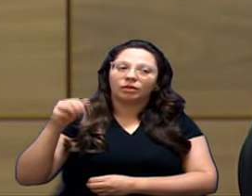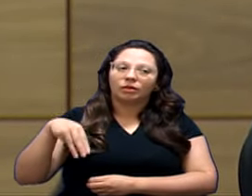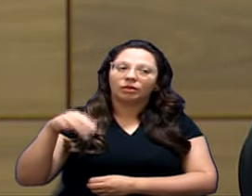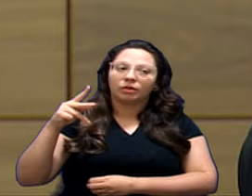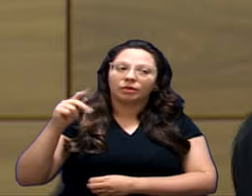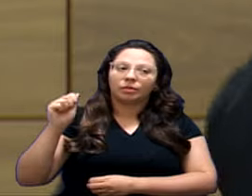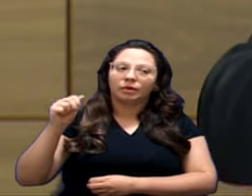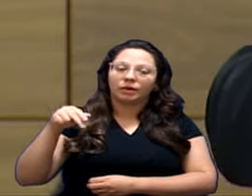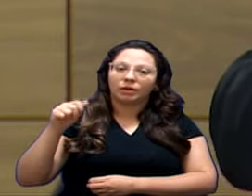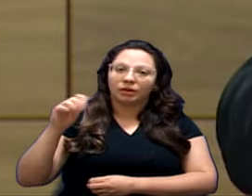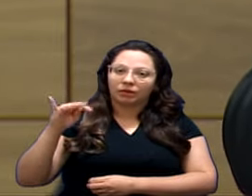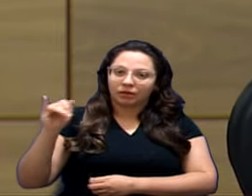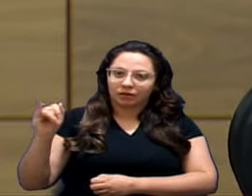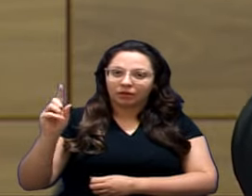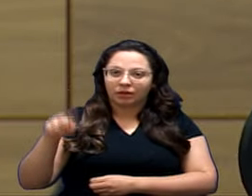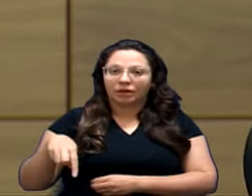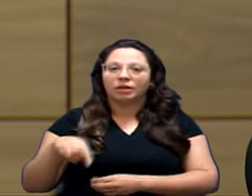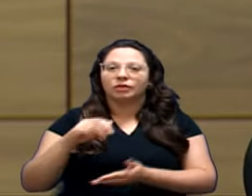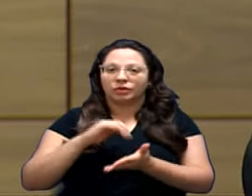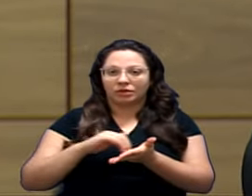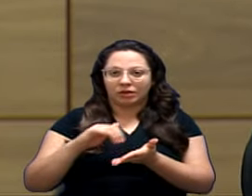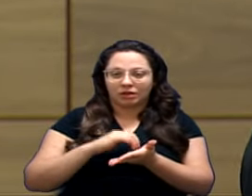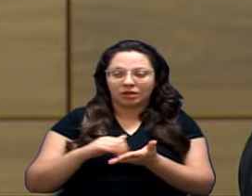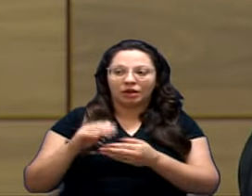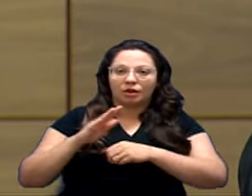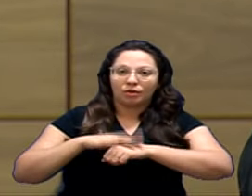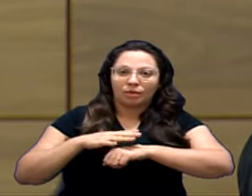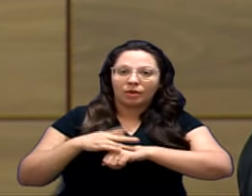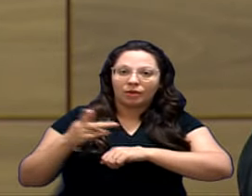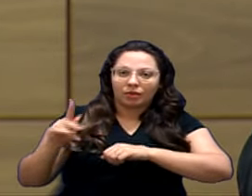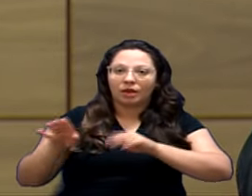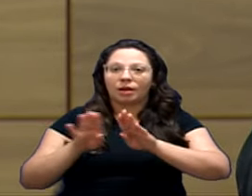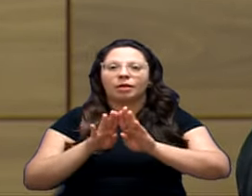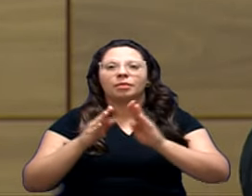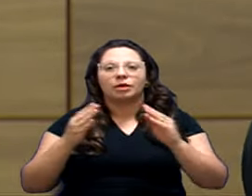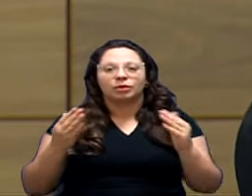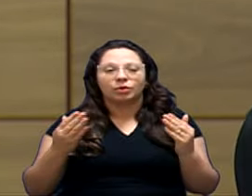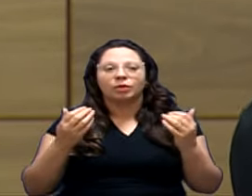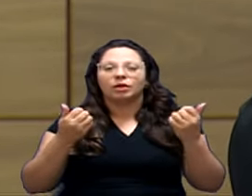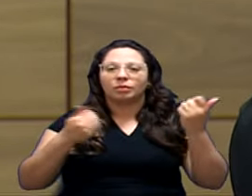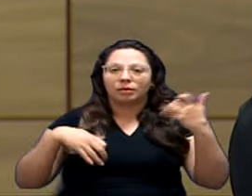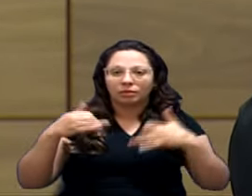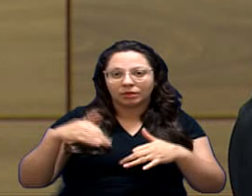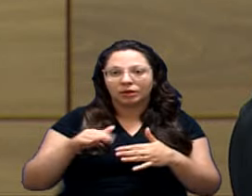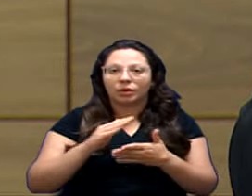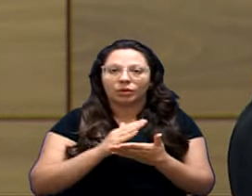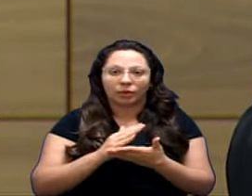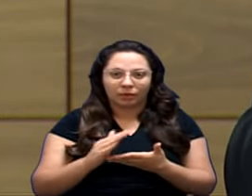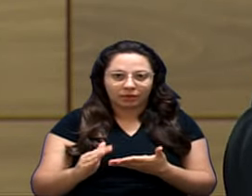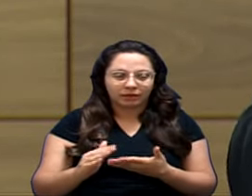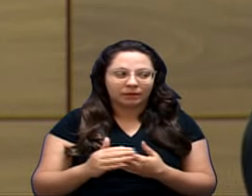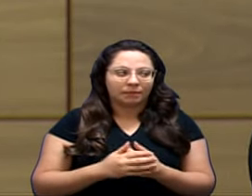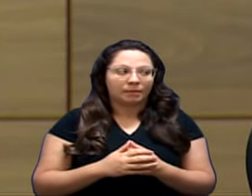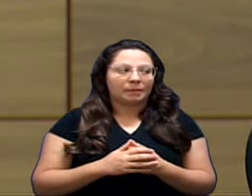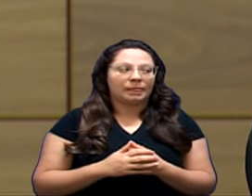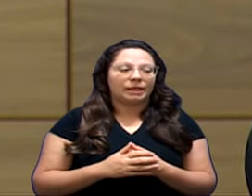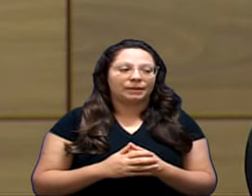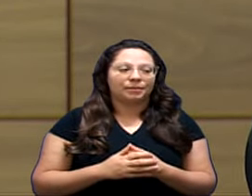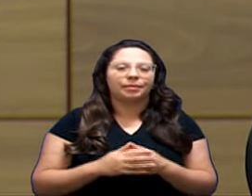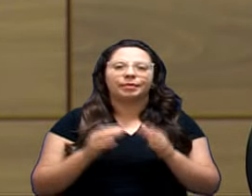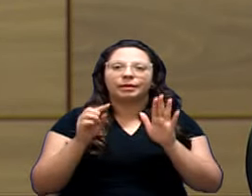o o secretário campanate para que que ele possa dar abertura e o início então o Paulo já falou as